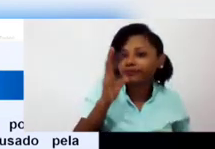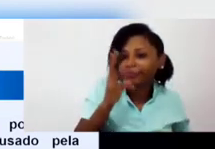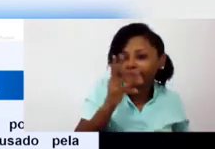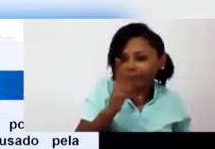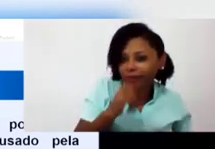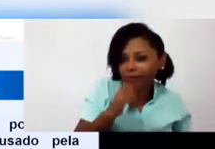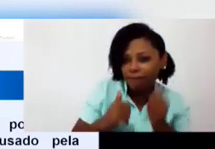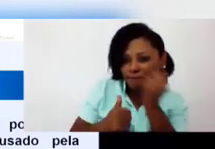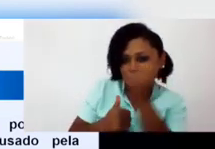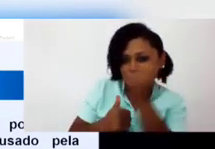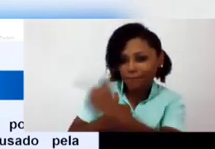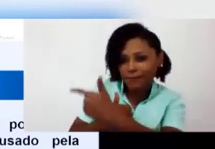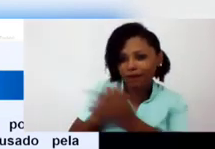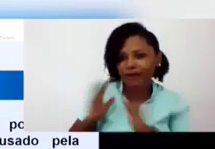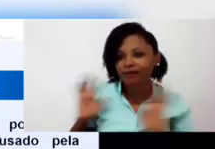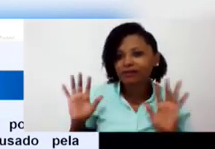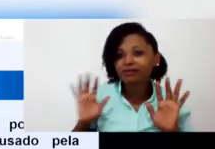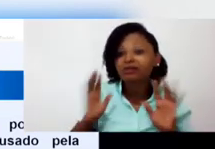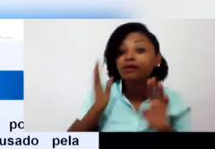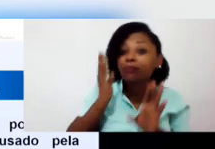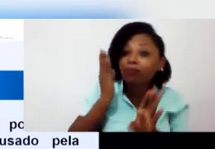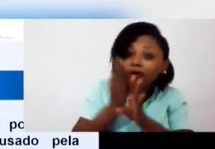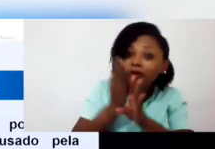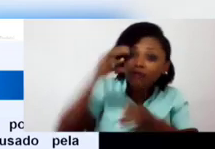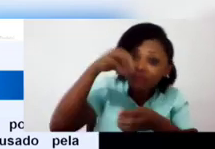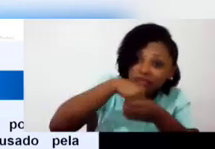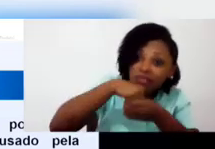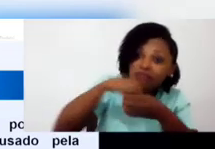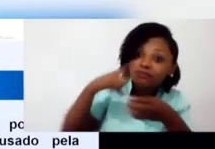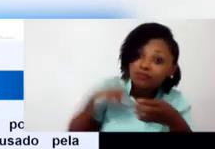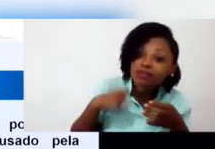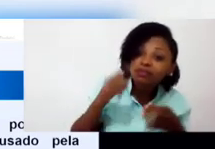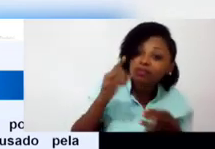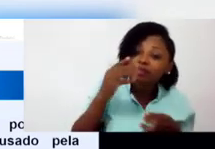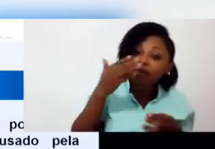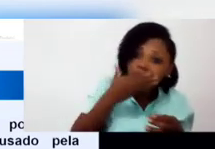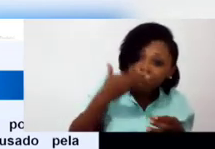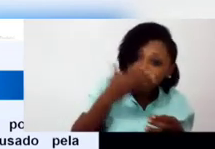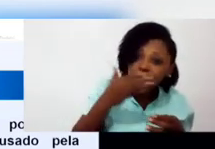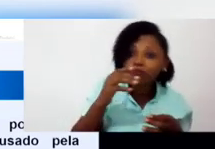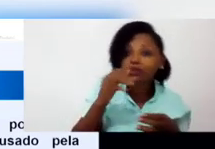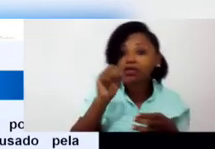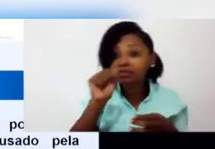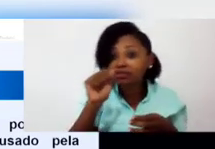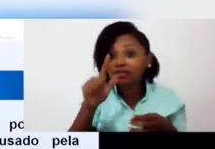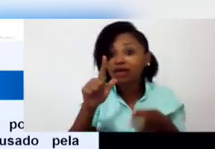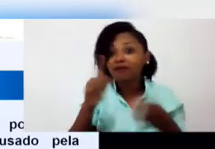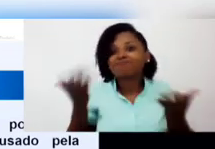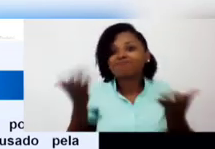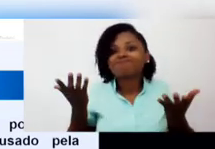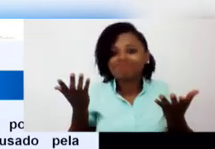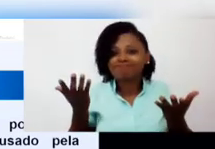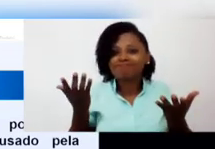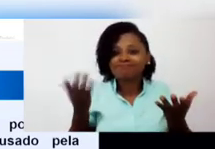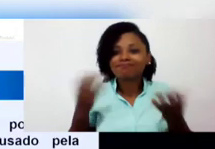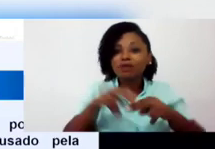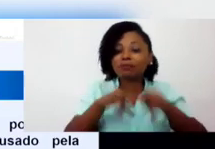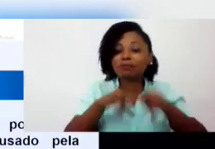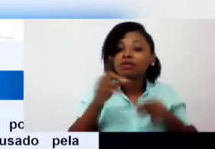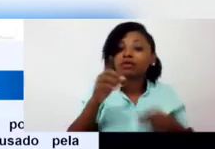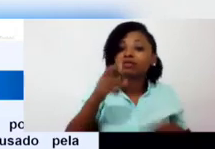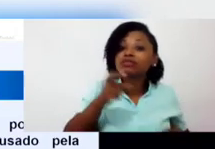a cristalização, a passagem, a solidificação dessas moléculas para o estado sólido. Então,